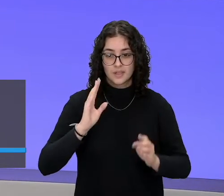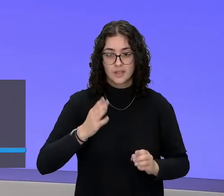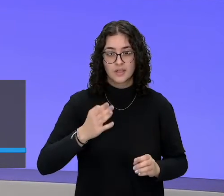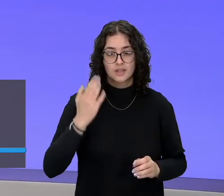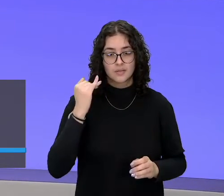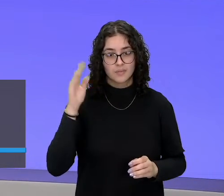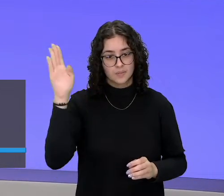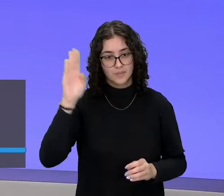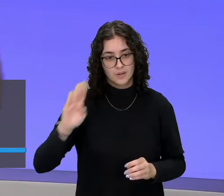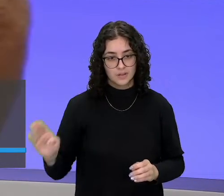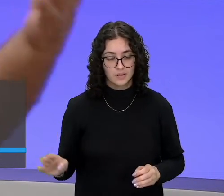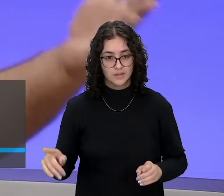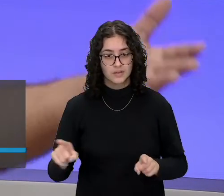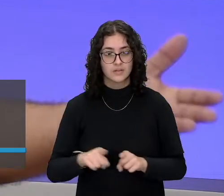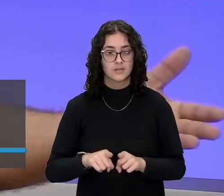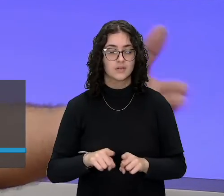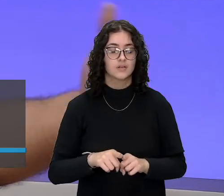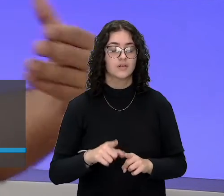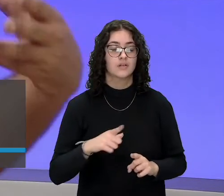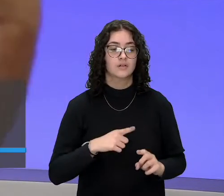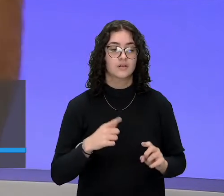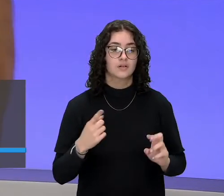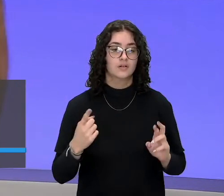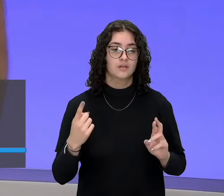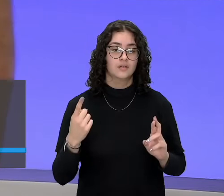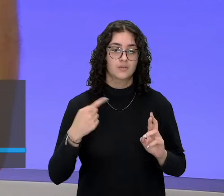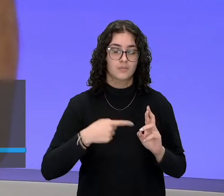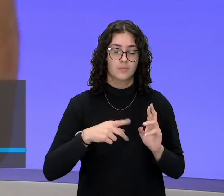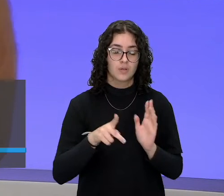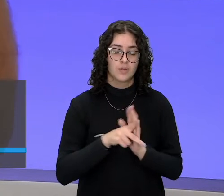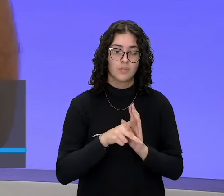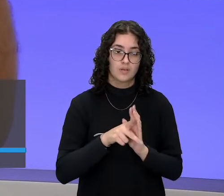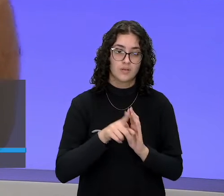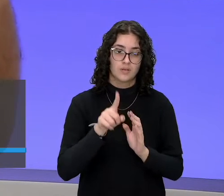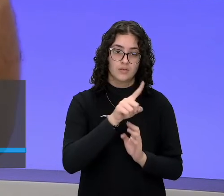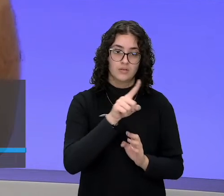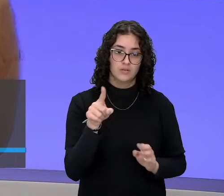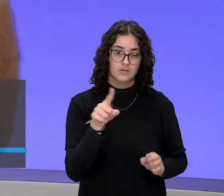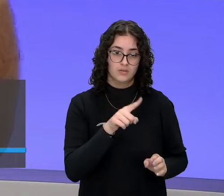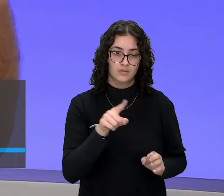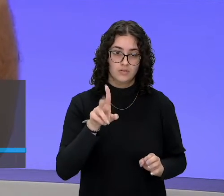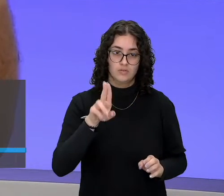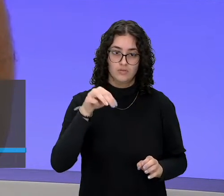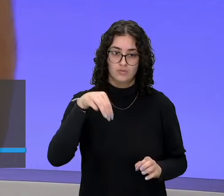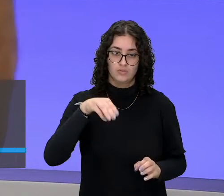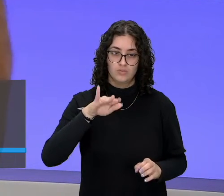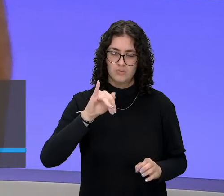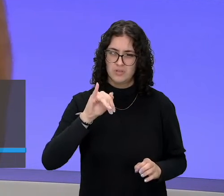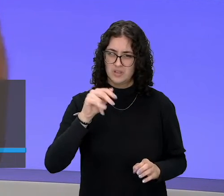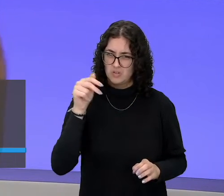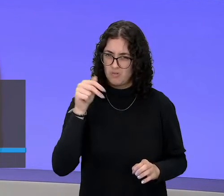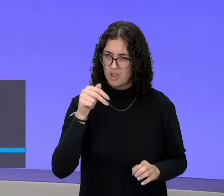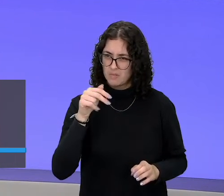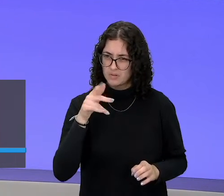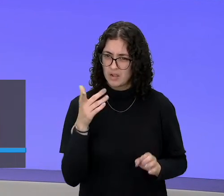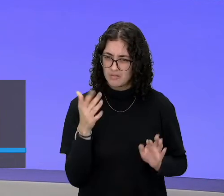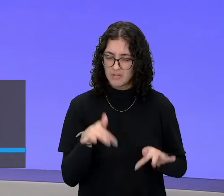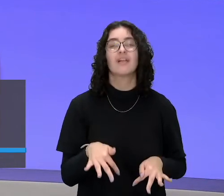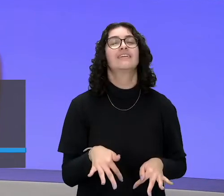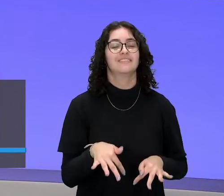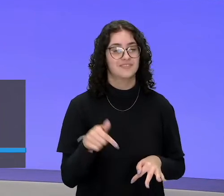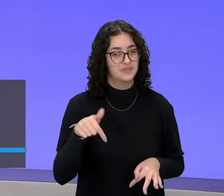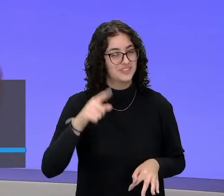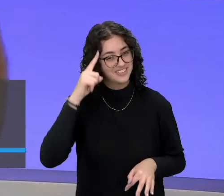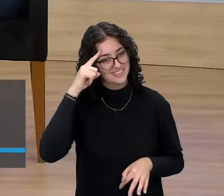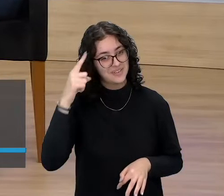do Brasil, que faz referência a Zumbi, que agora a gente está ainda terminando novembro, não, já terminamos novembro, né? Terminamos, hoje é